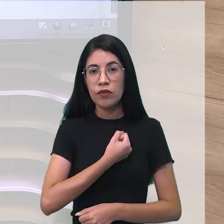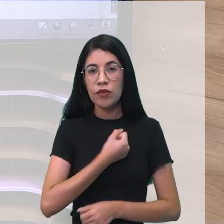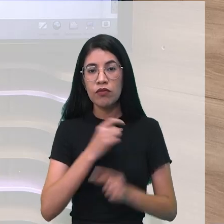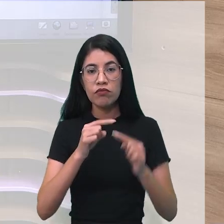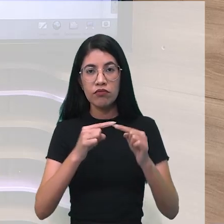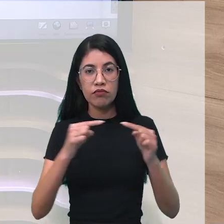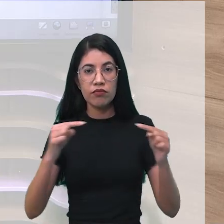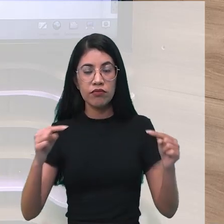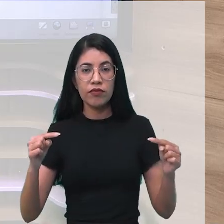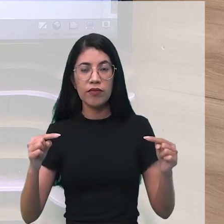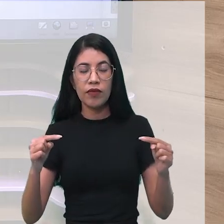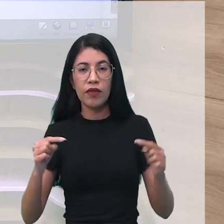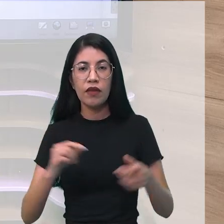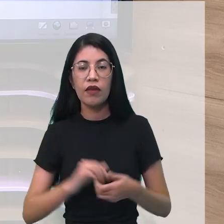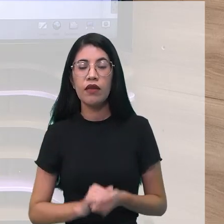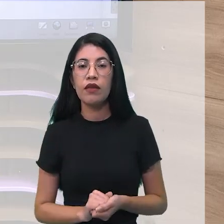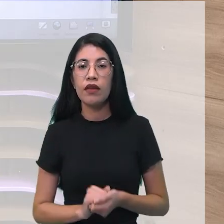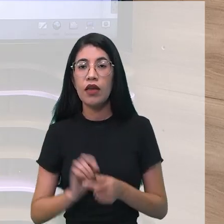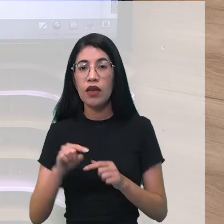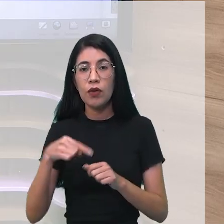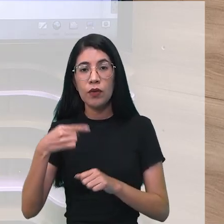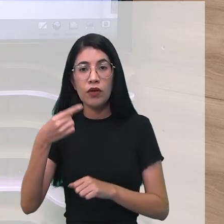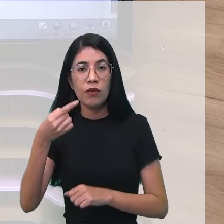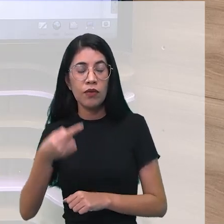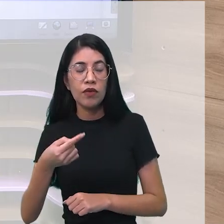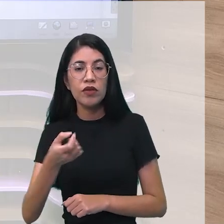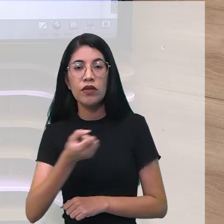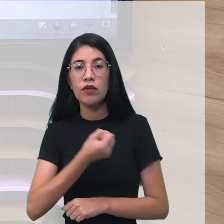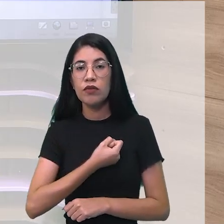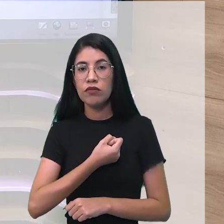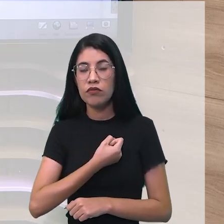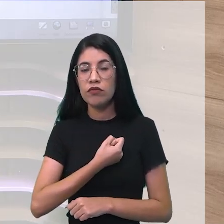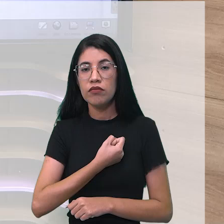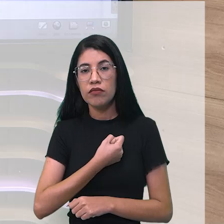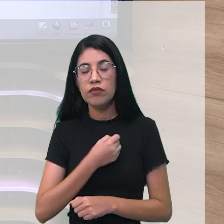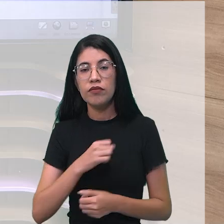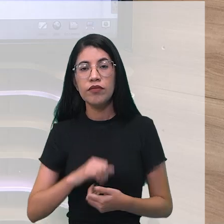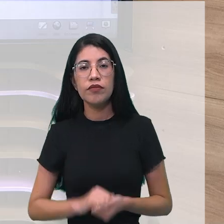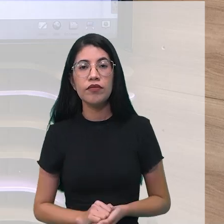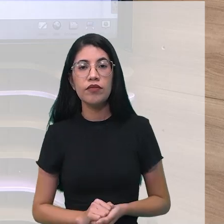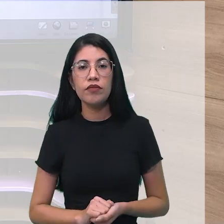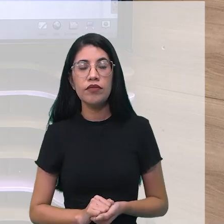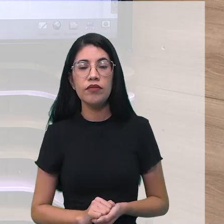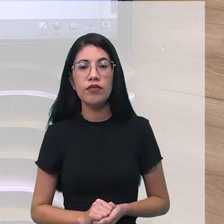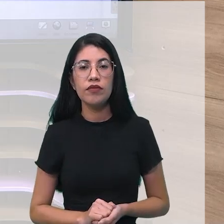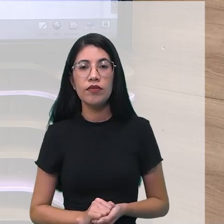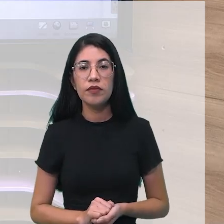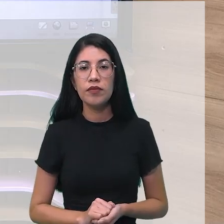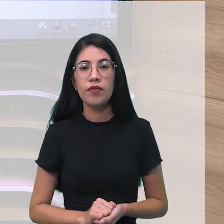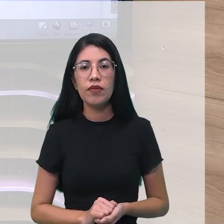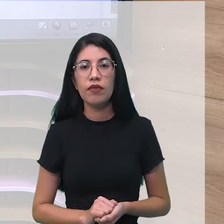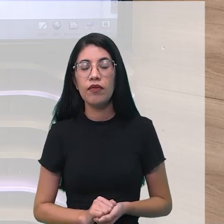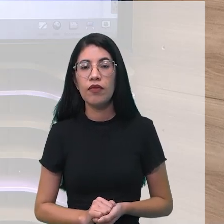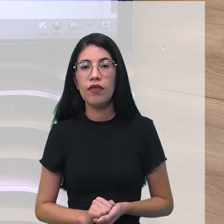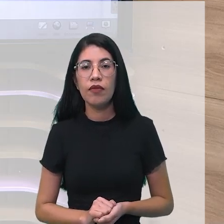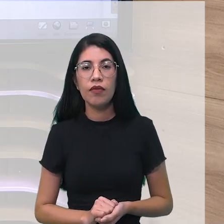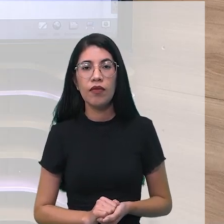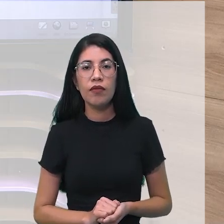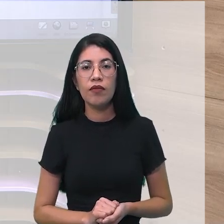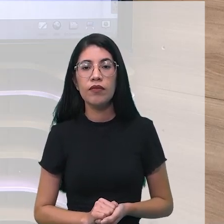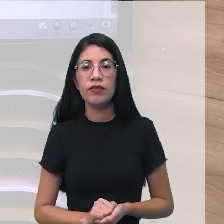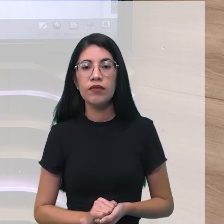na reta numérica. E sucessor é o número que vem depois na reta numérica também, tá